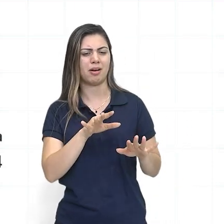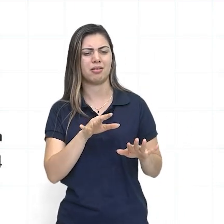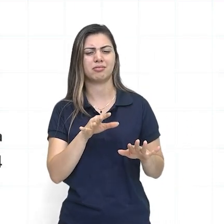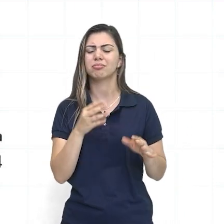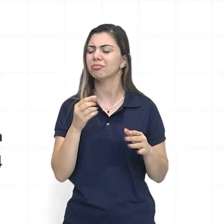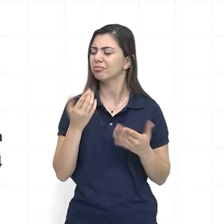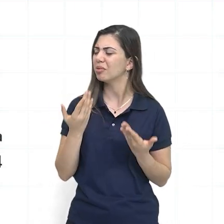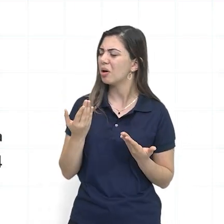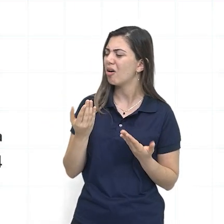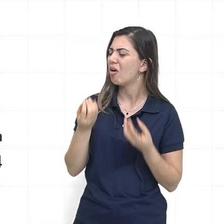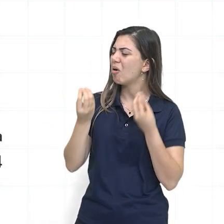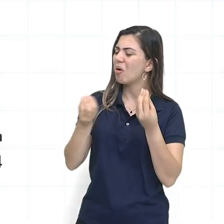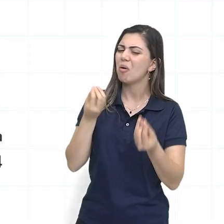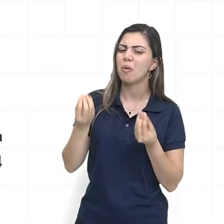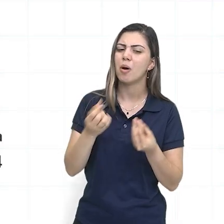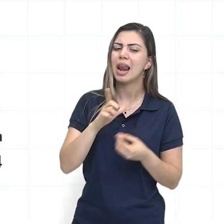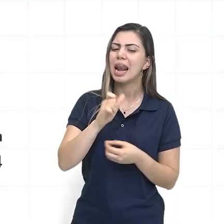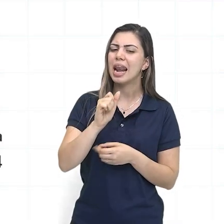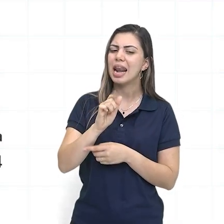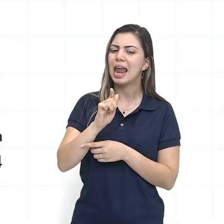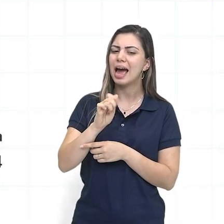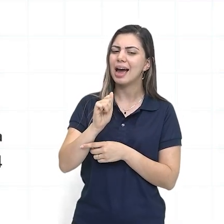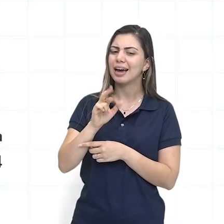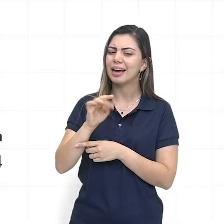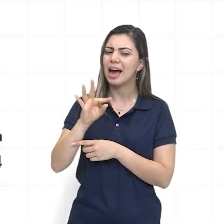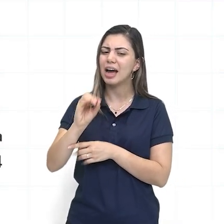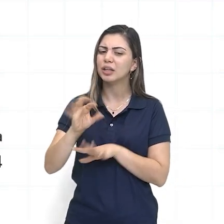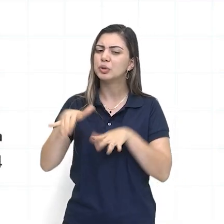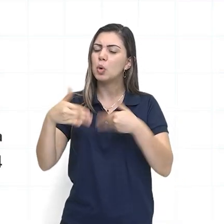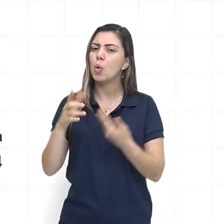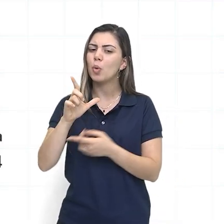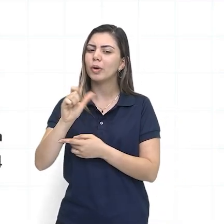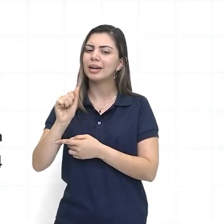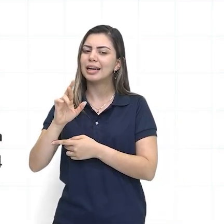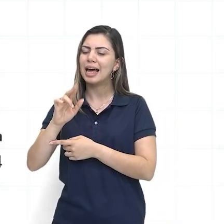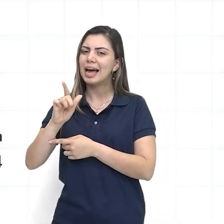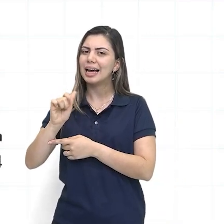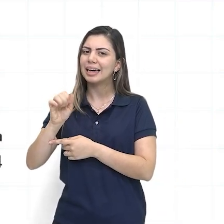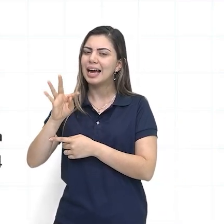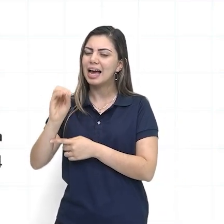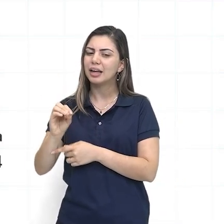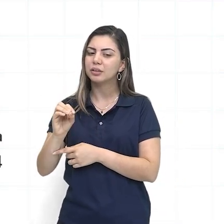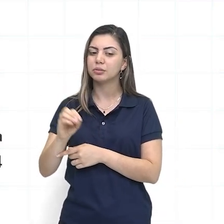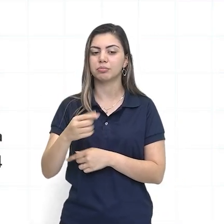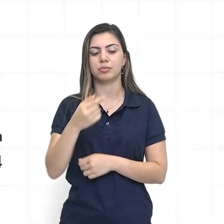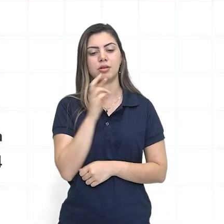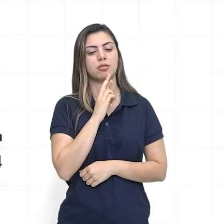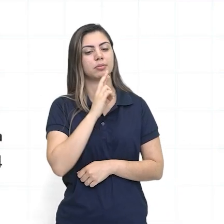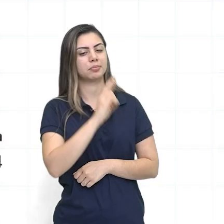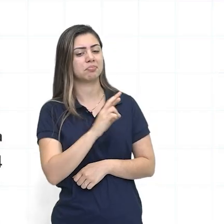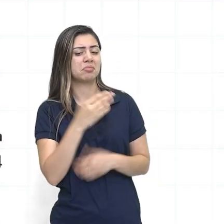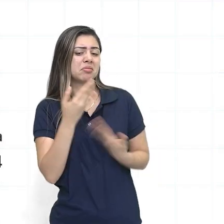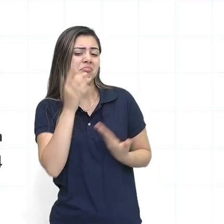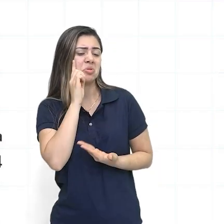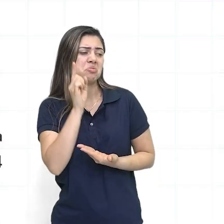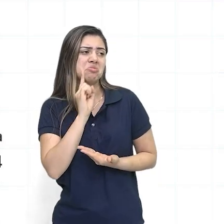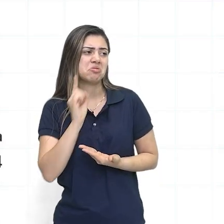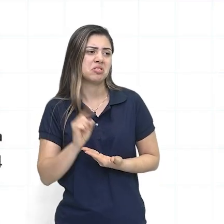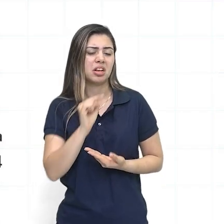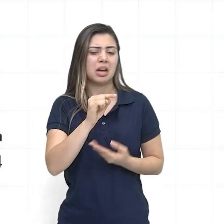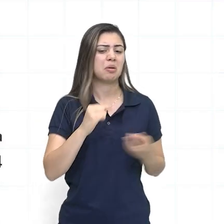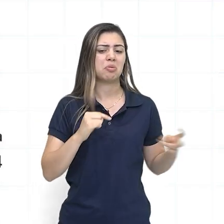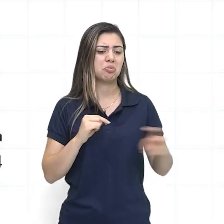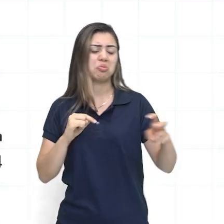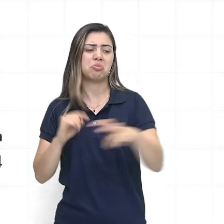perguntou: lagarto ou largato? O primeiro respondeu: não sei não, o